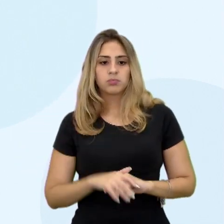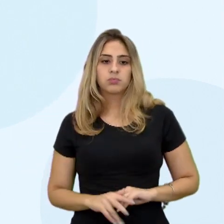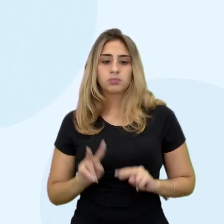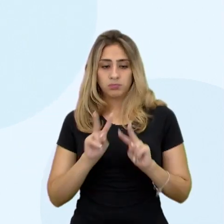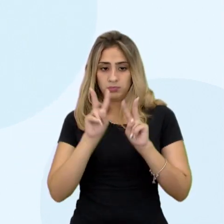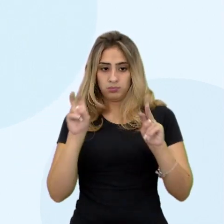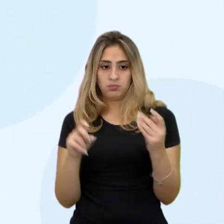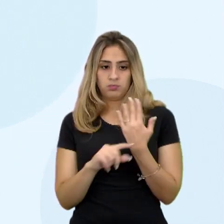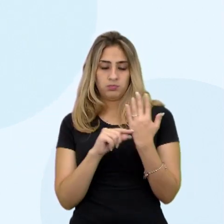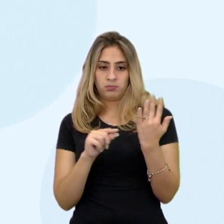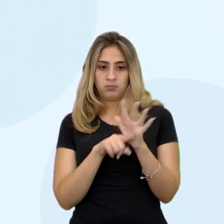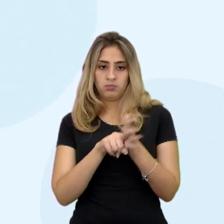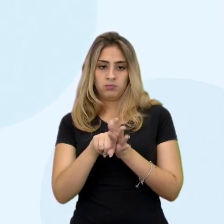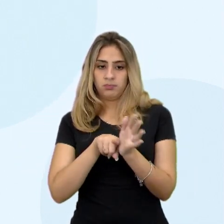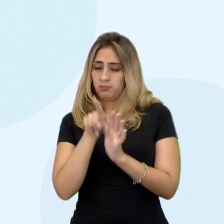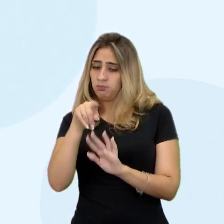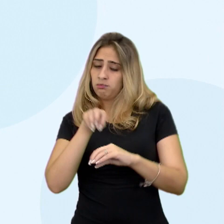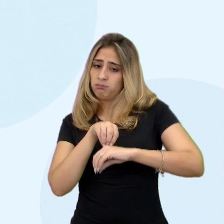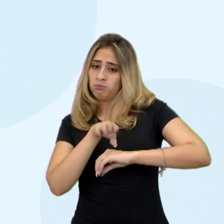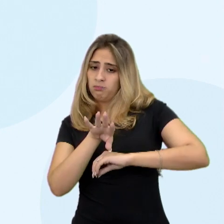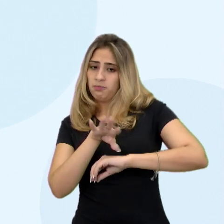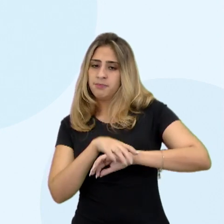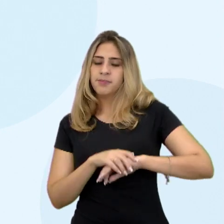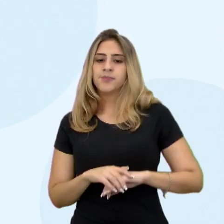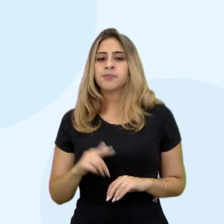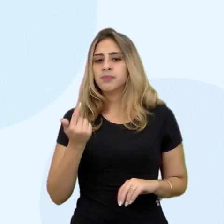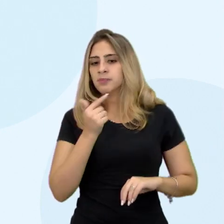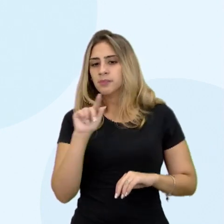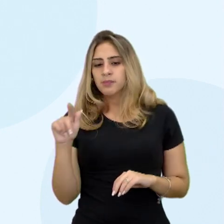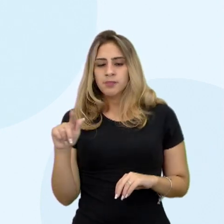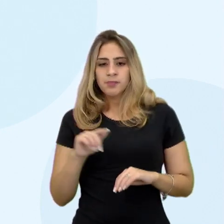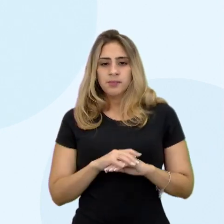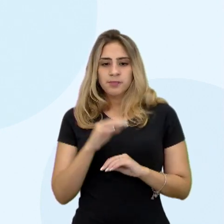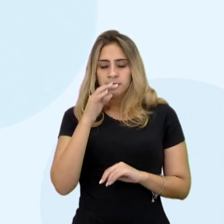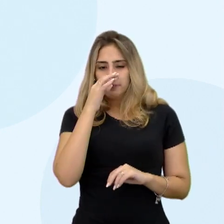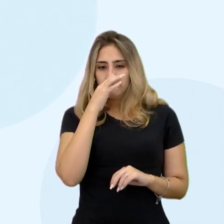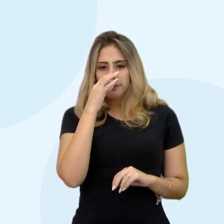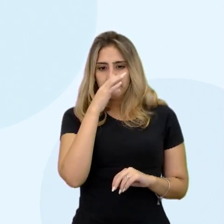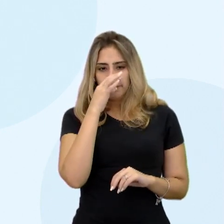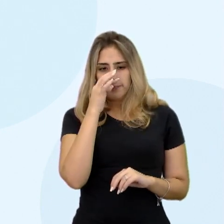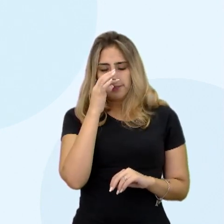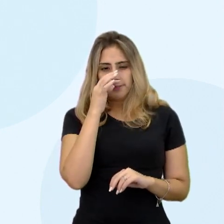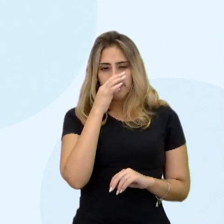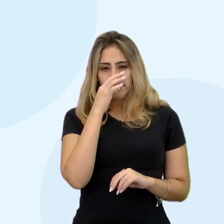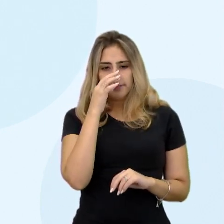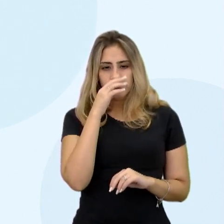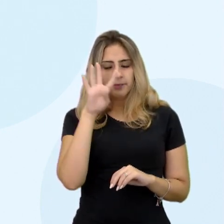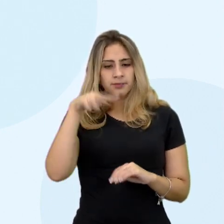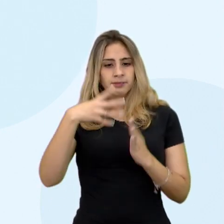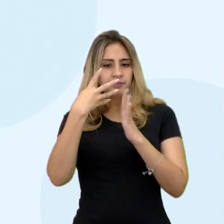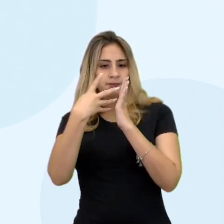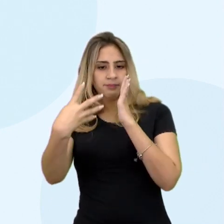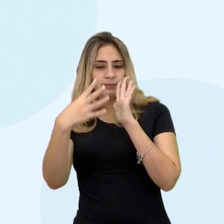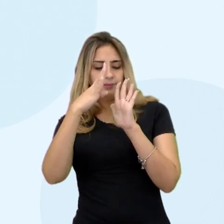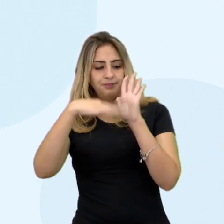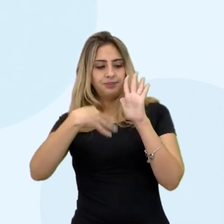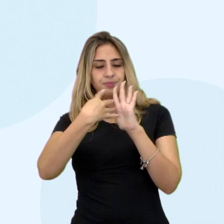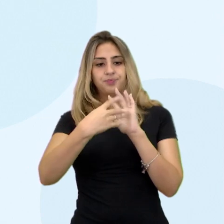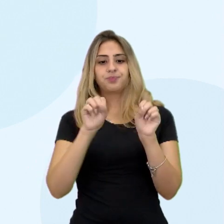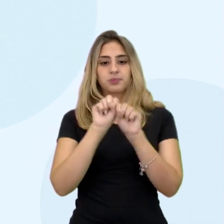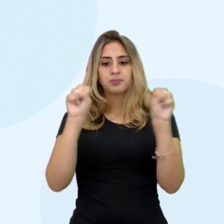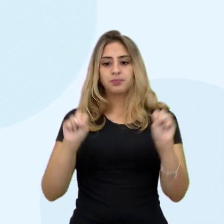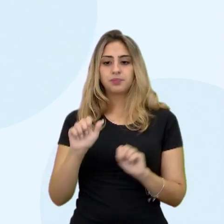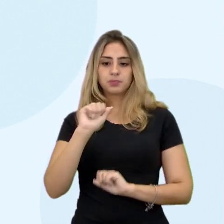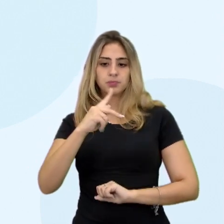autor pesquisado. É uma sugestão. A outra sugestão seria apresentar através de gráficos ou usar um sistema,